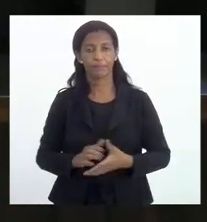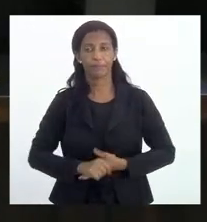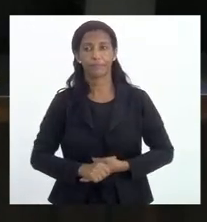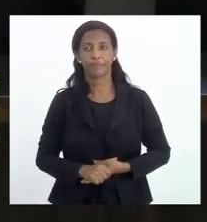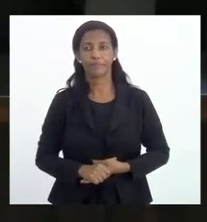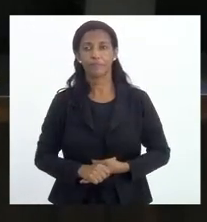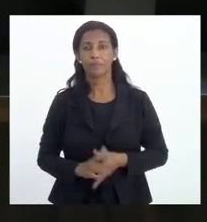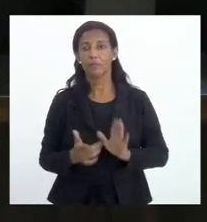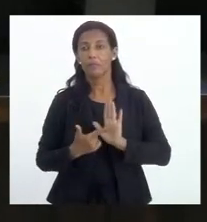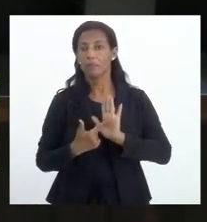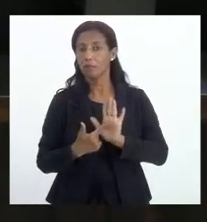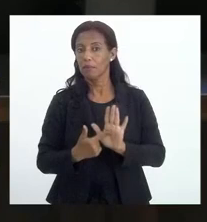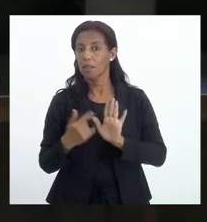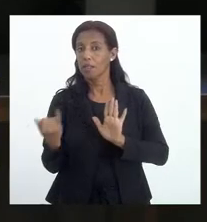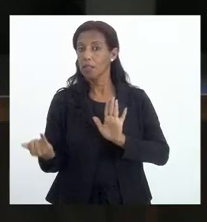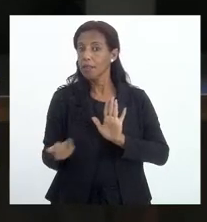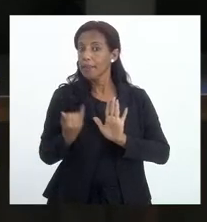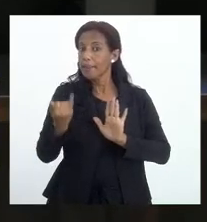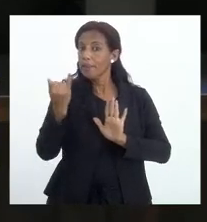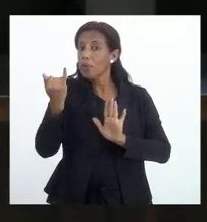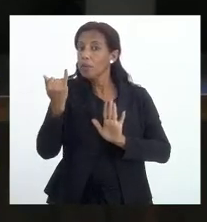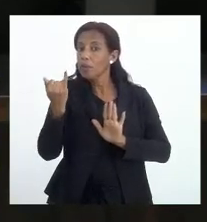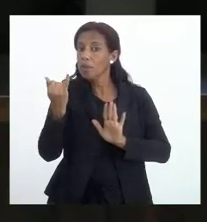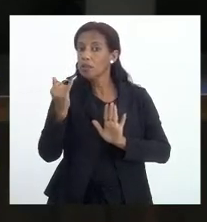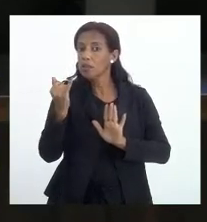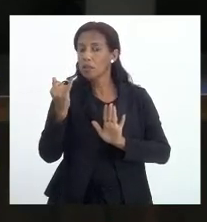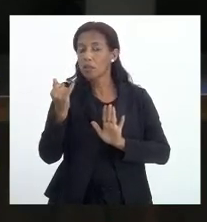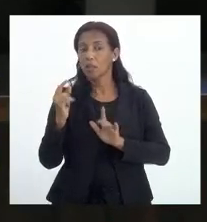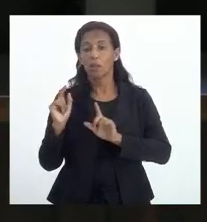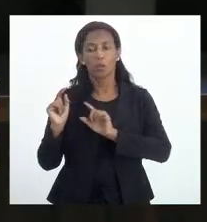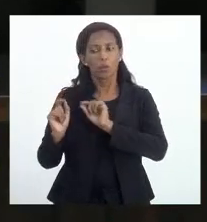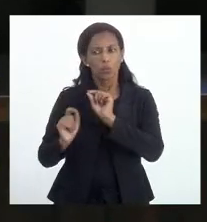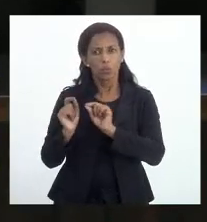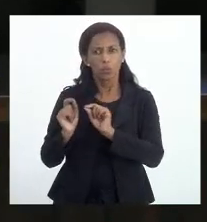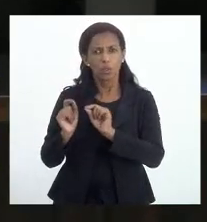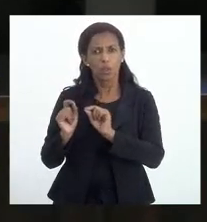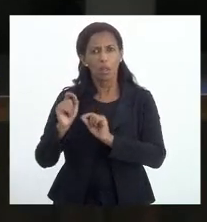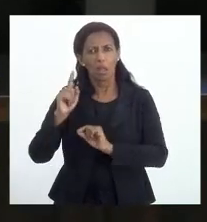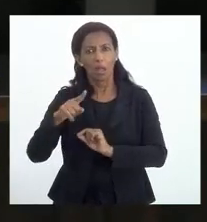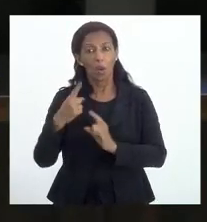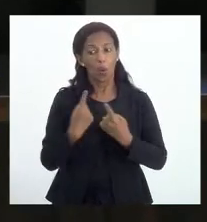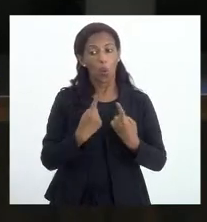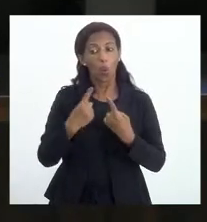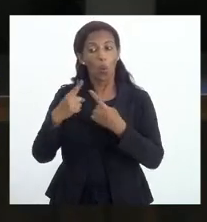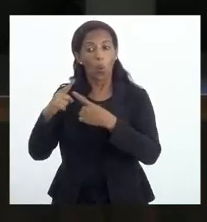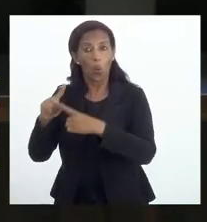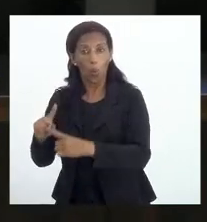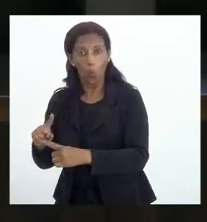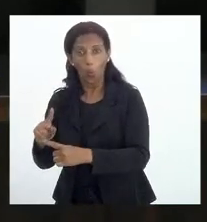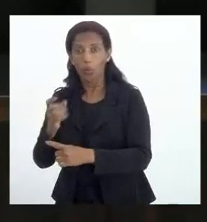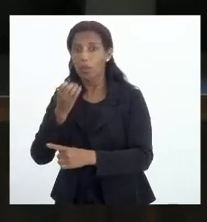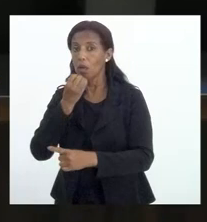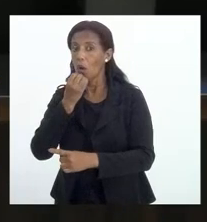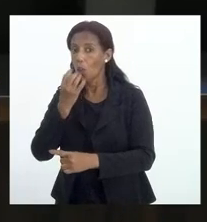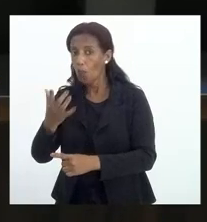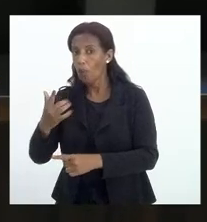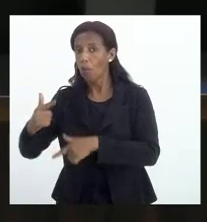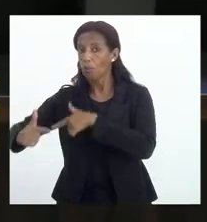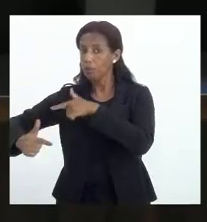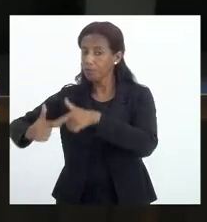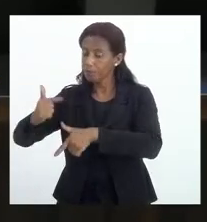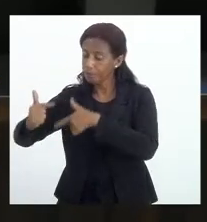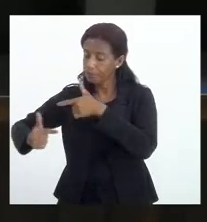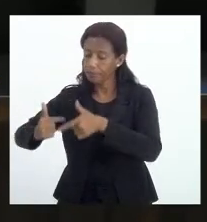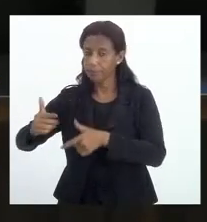é para mostrar a importância do que representa isso contra o bom desempenho do Estado